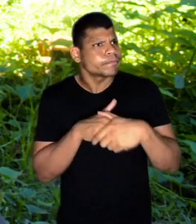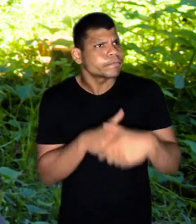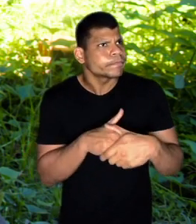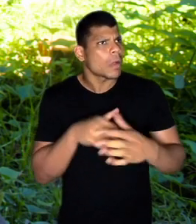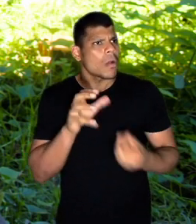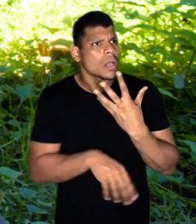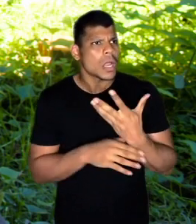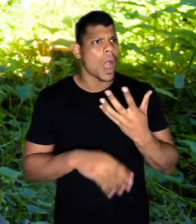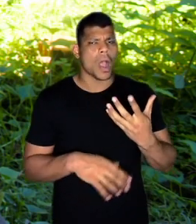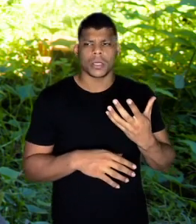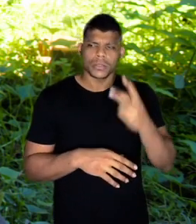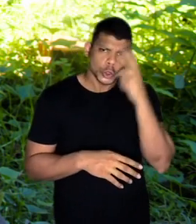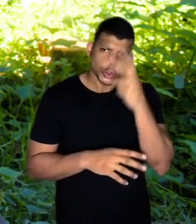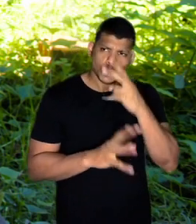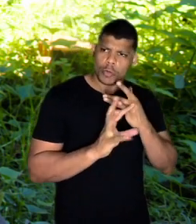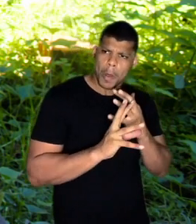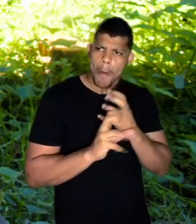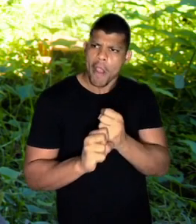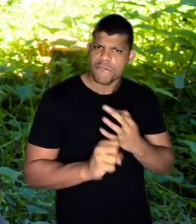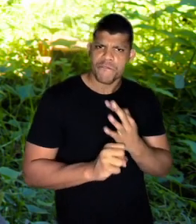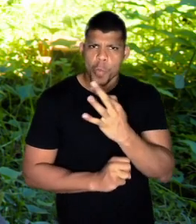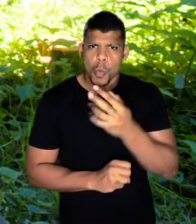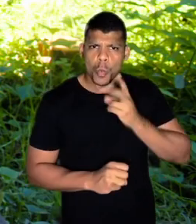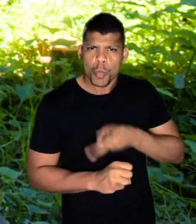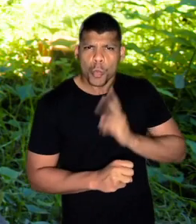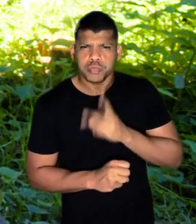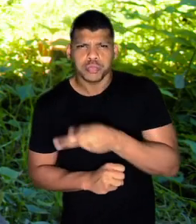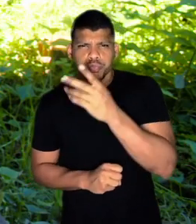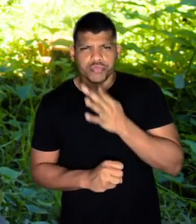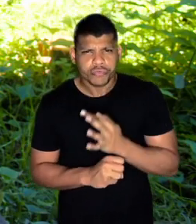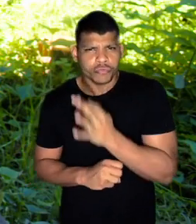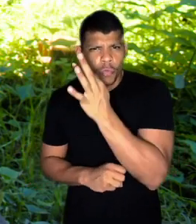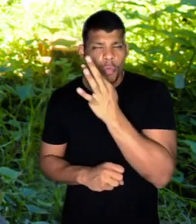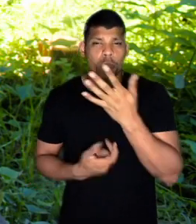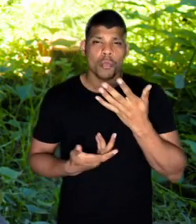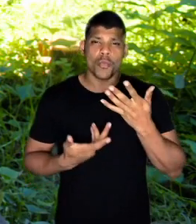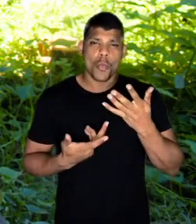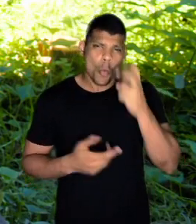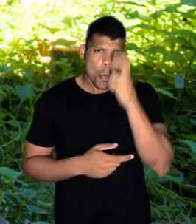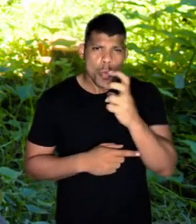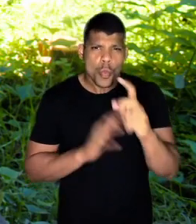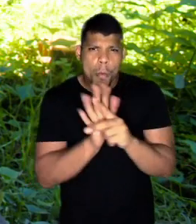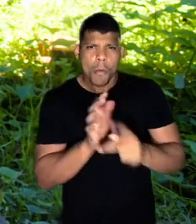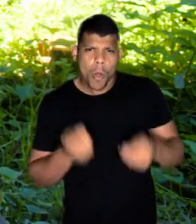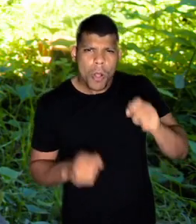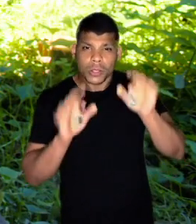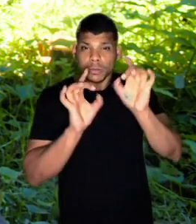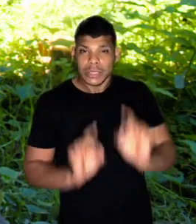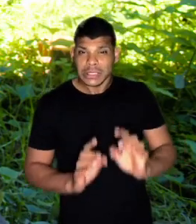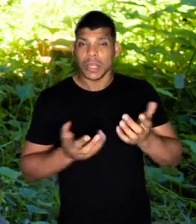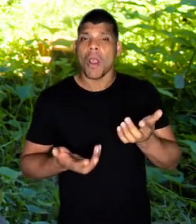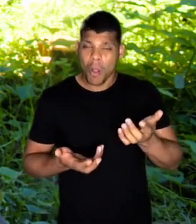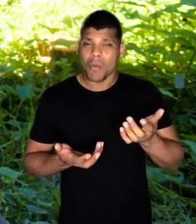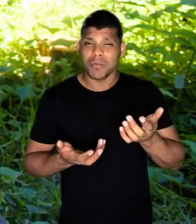senhora esse legado que a senhora já iniciou continuar construindo e preservando essa cultura é